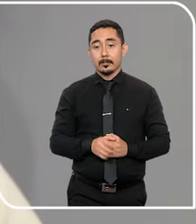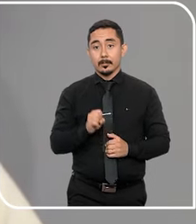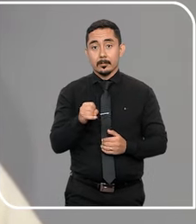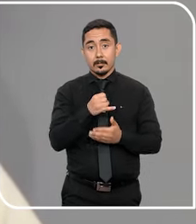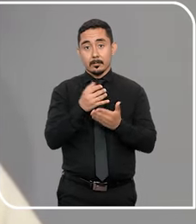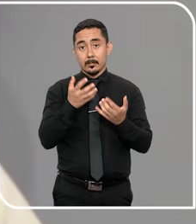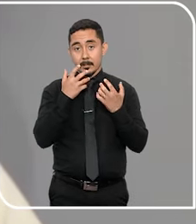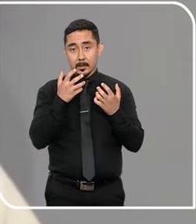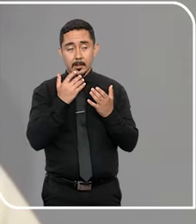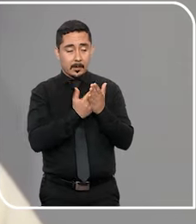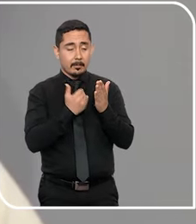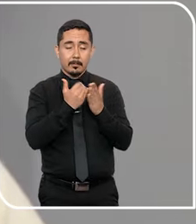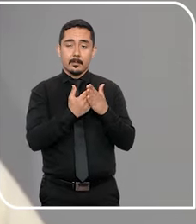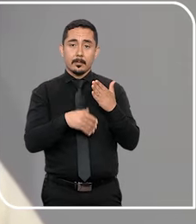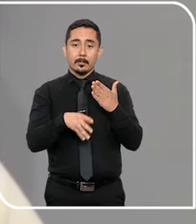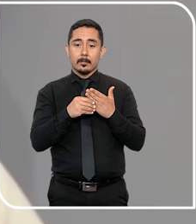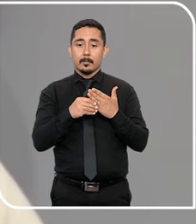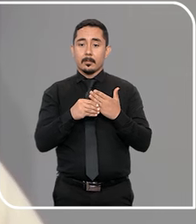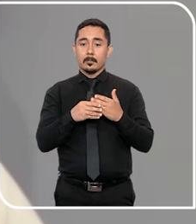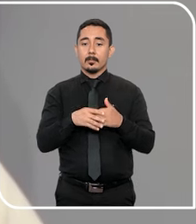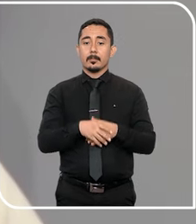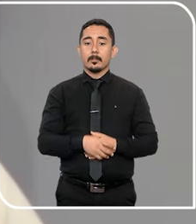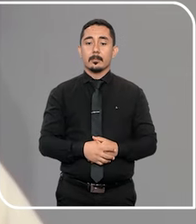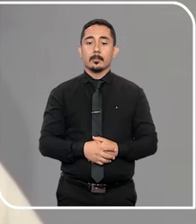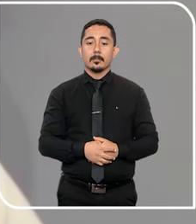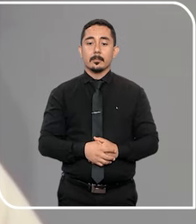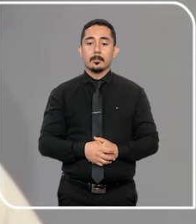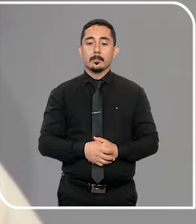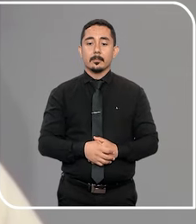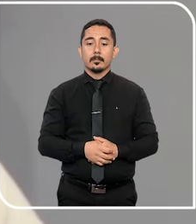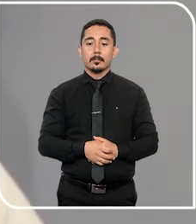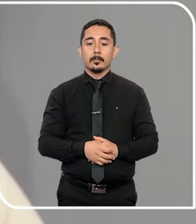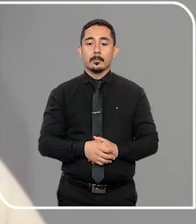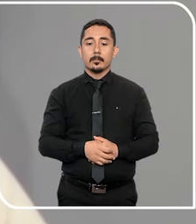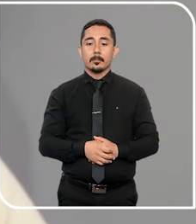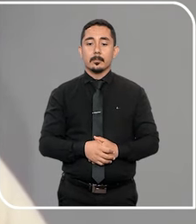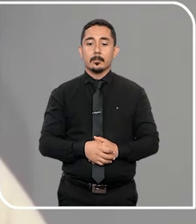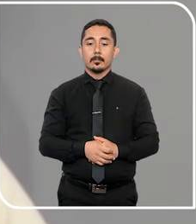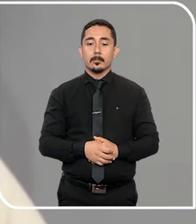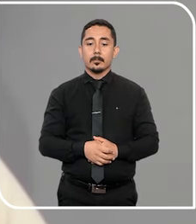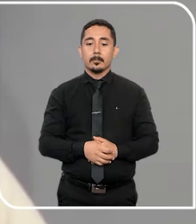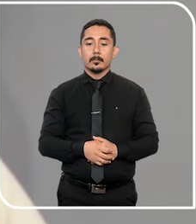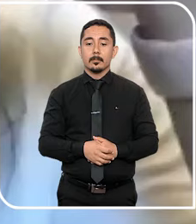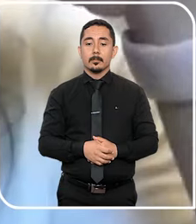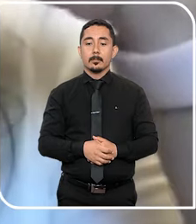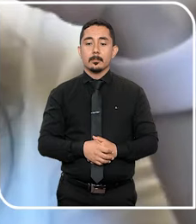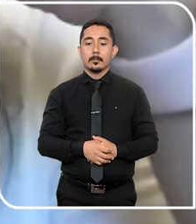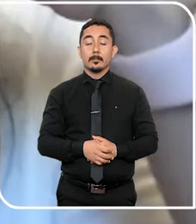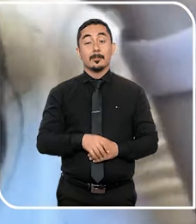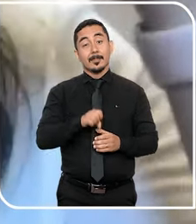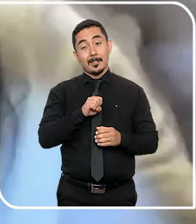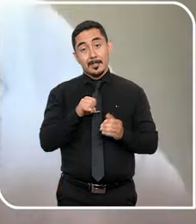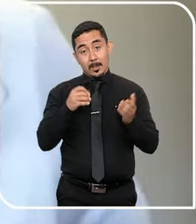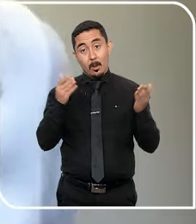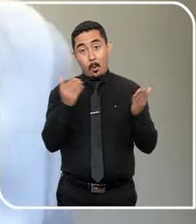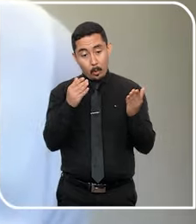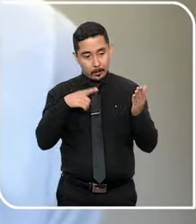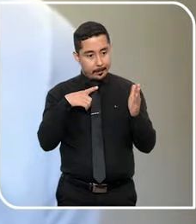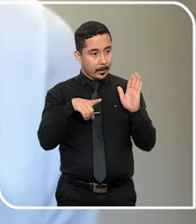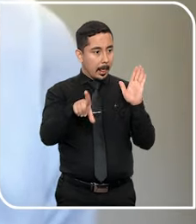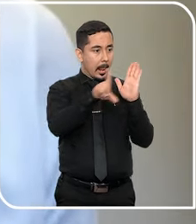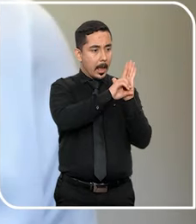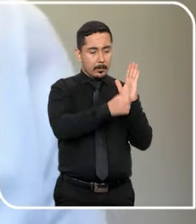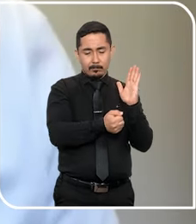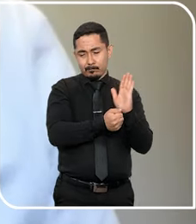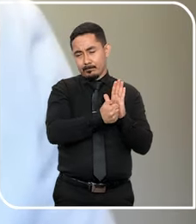se vocês quiserem falar um pouquinho sobre isso Isabela e Natália se hoje que a gente já